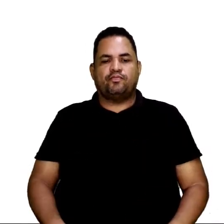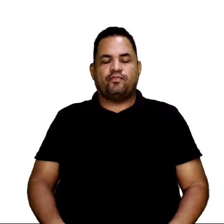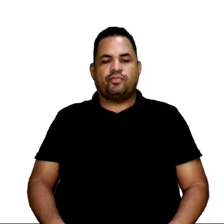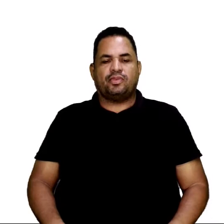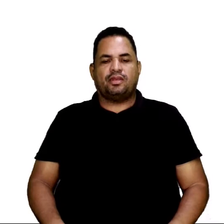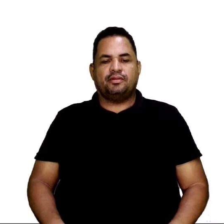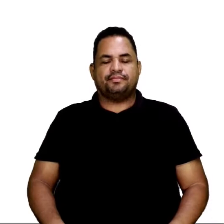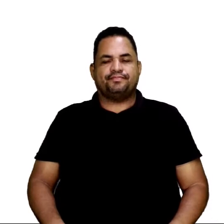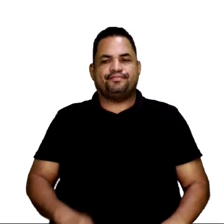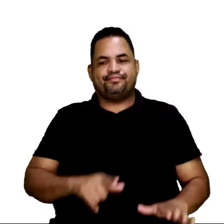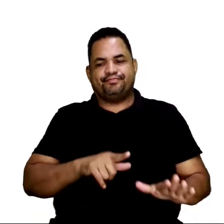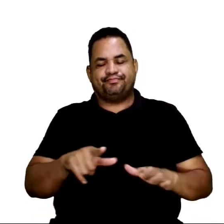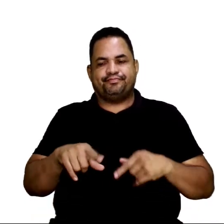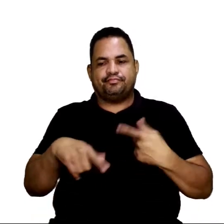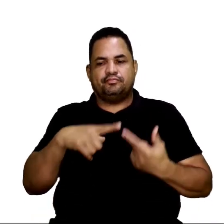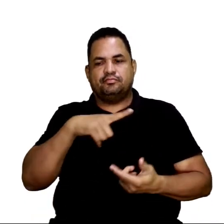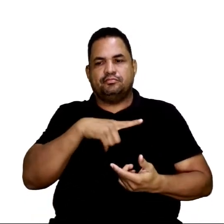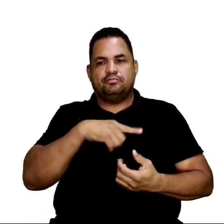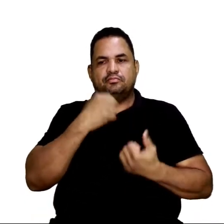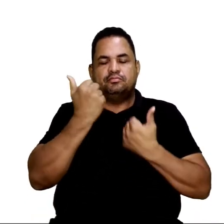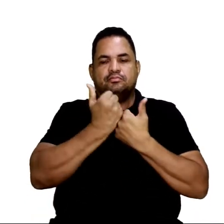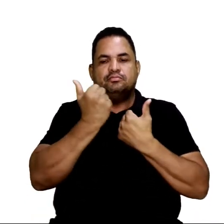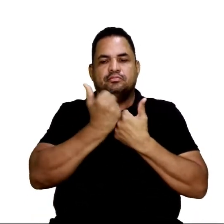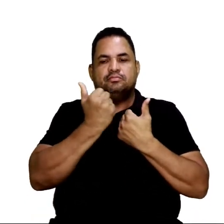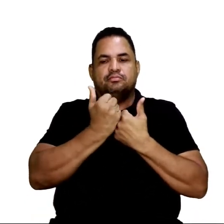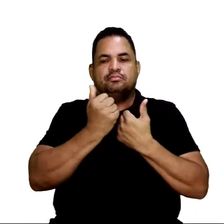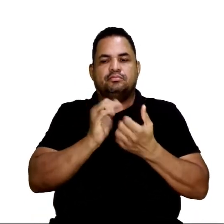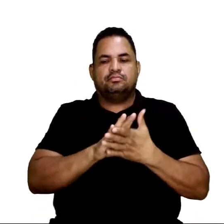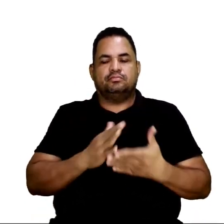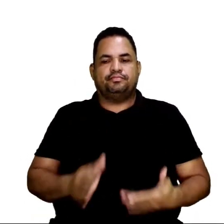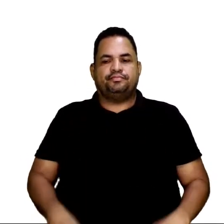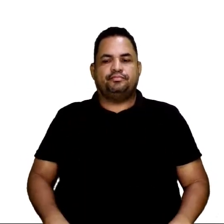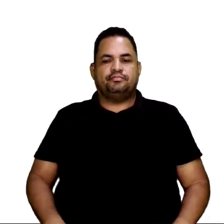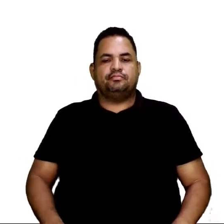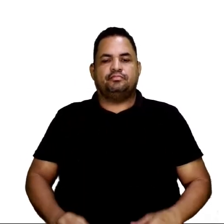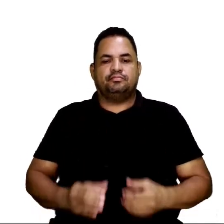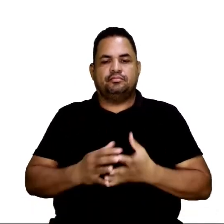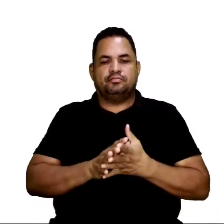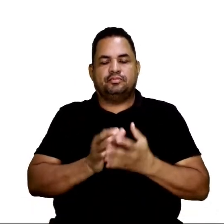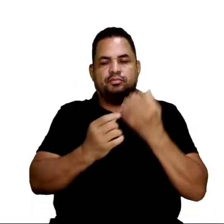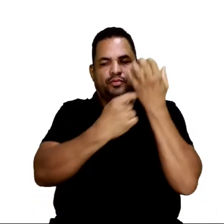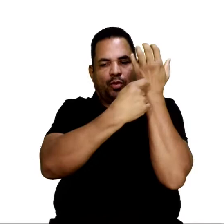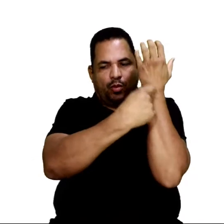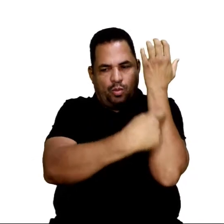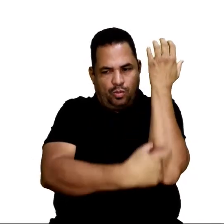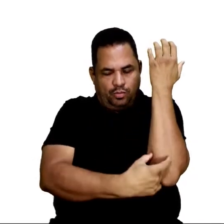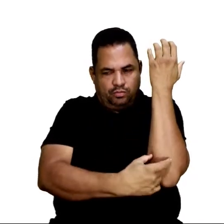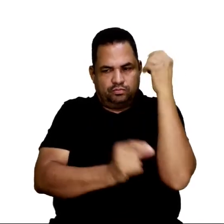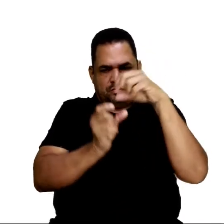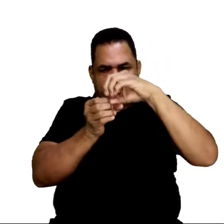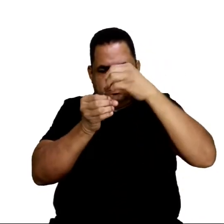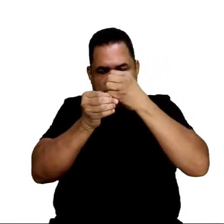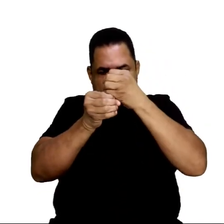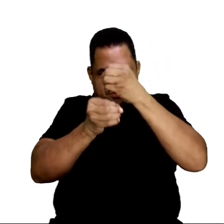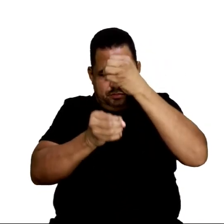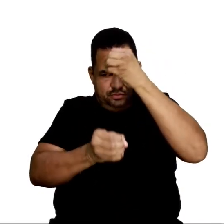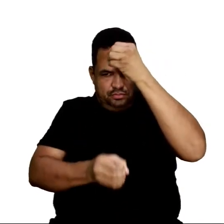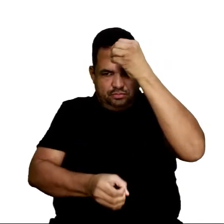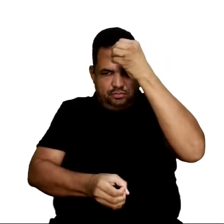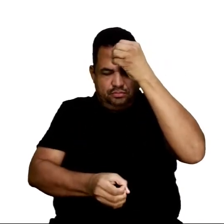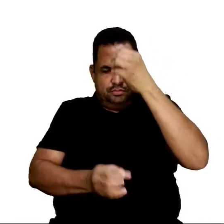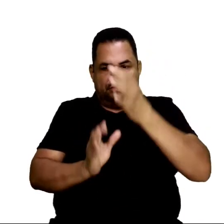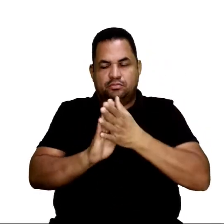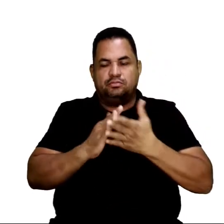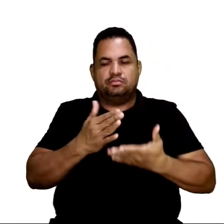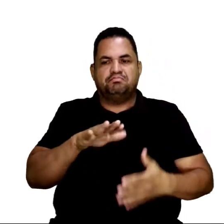dias, semanas, você vai ter a substituição dela pela coluna vertebral. Mas você tem uma menção ali já, né? Na quarta semana, você tem uma